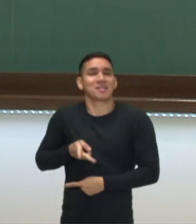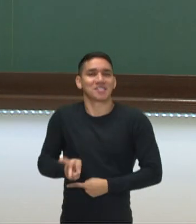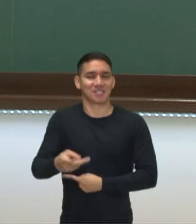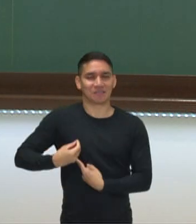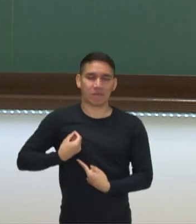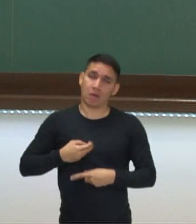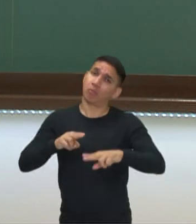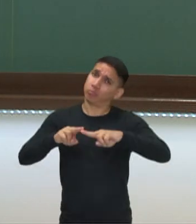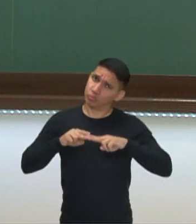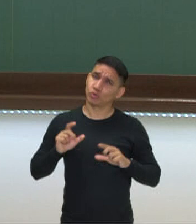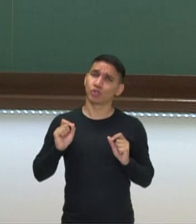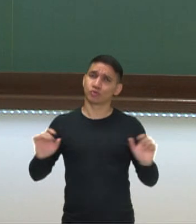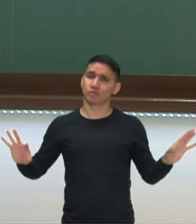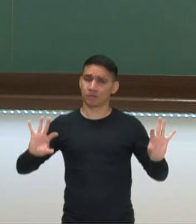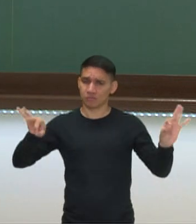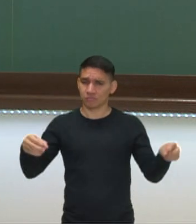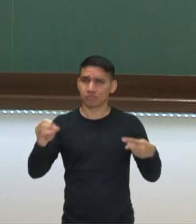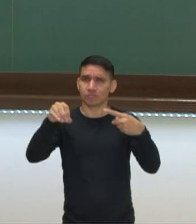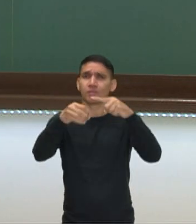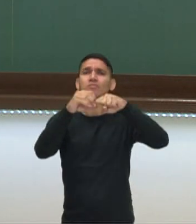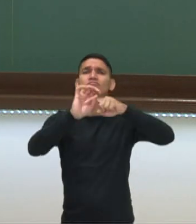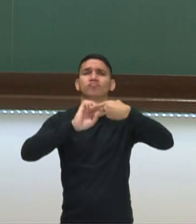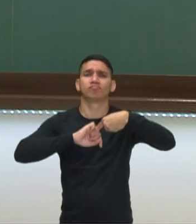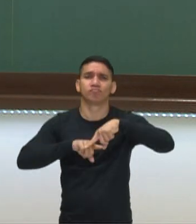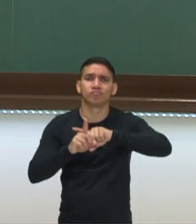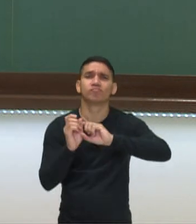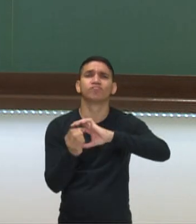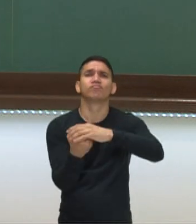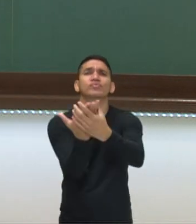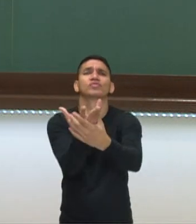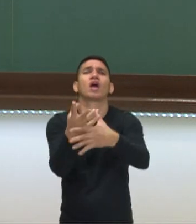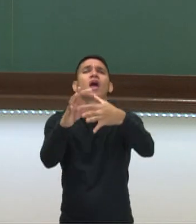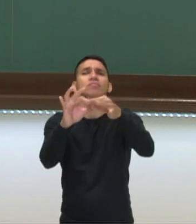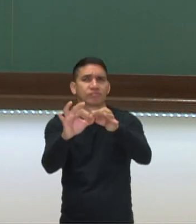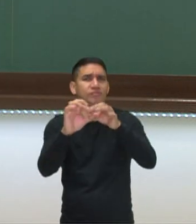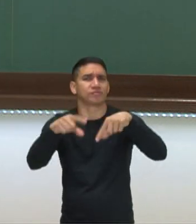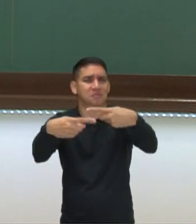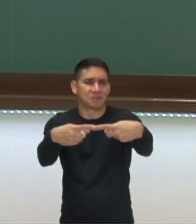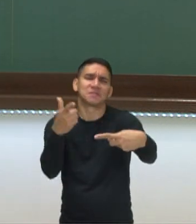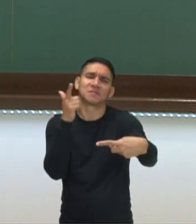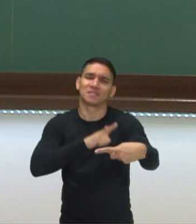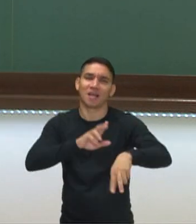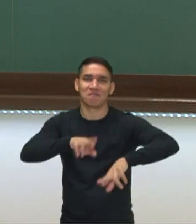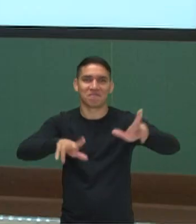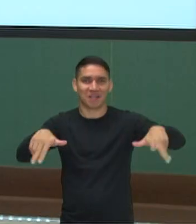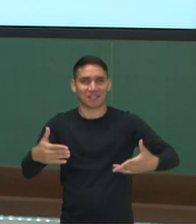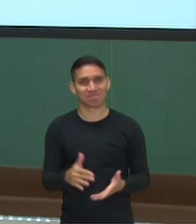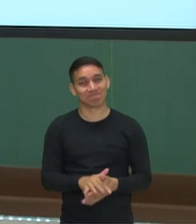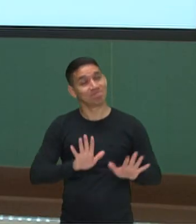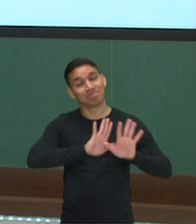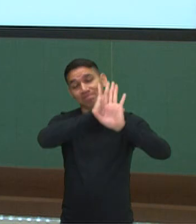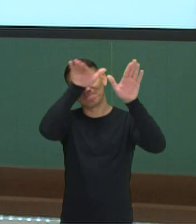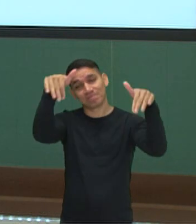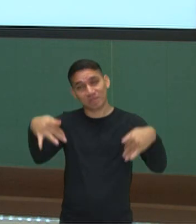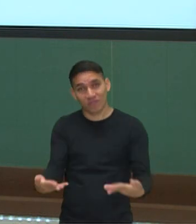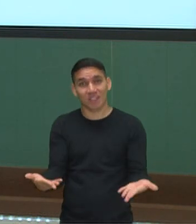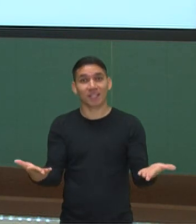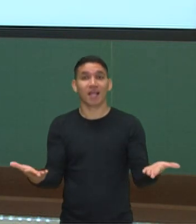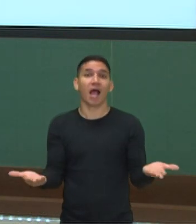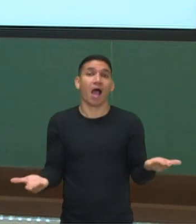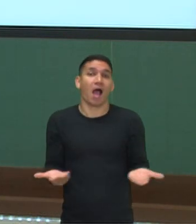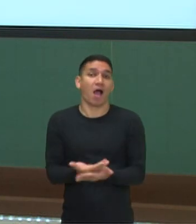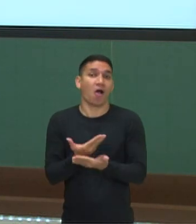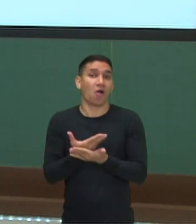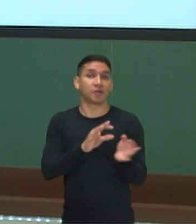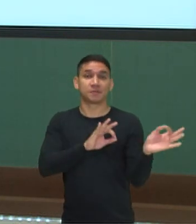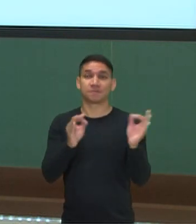reprodução sexuada que promove, né, essa variabilidade. E chegamos ao fim desta aula.